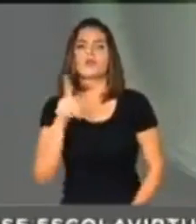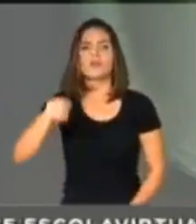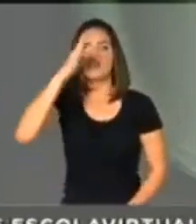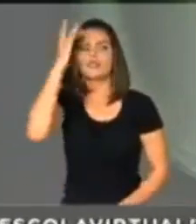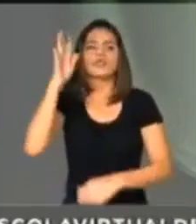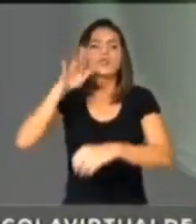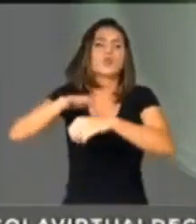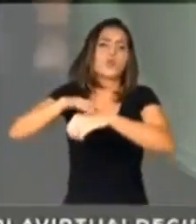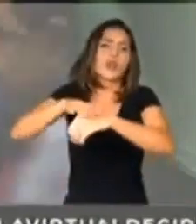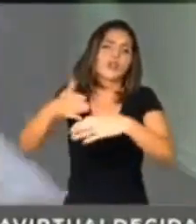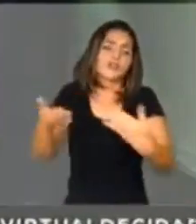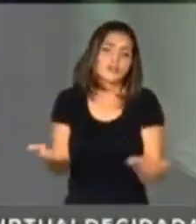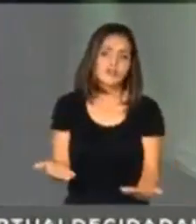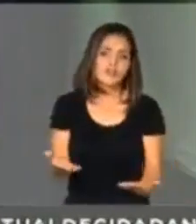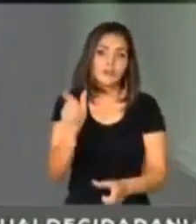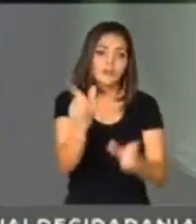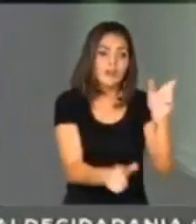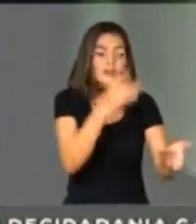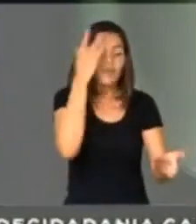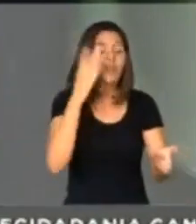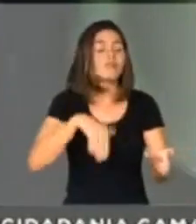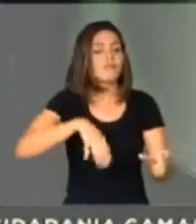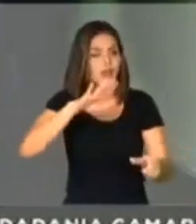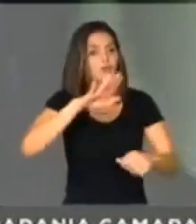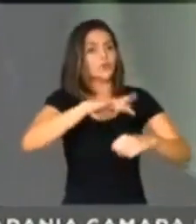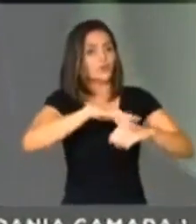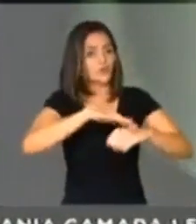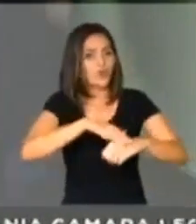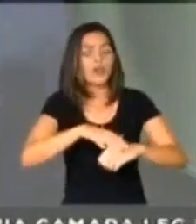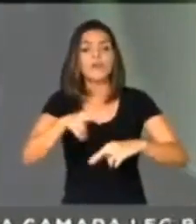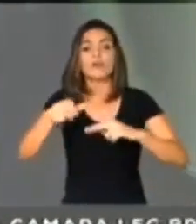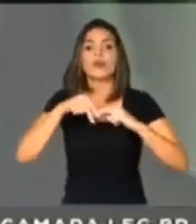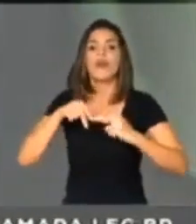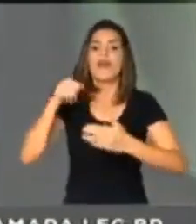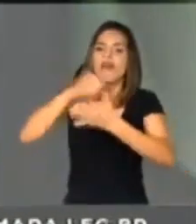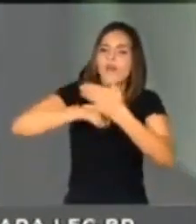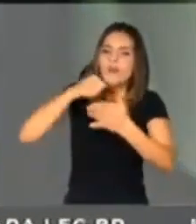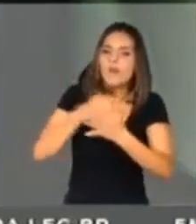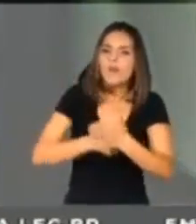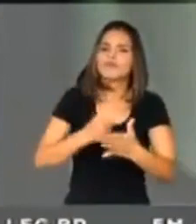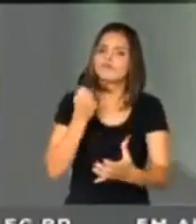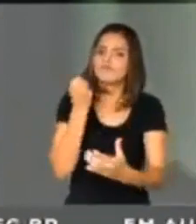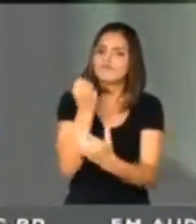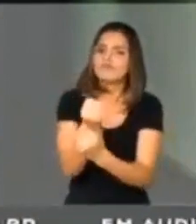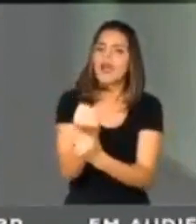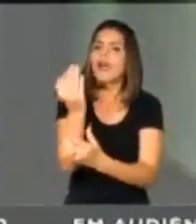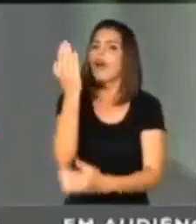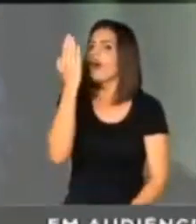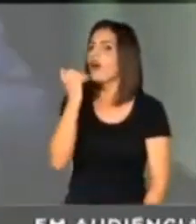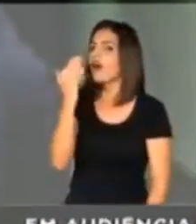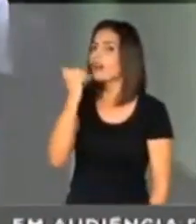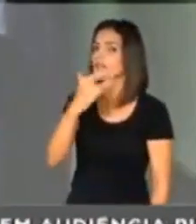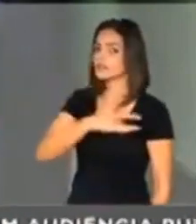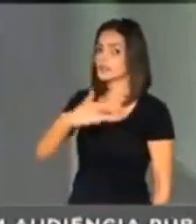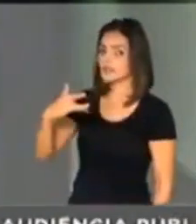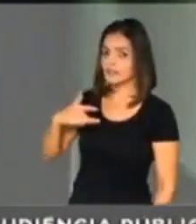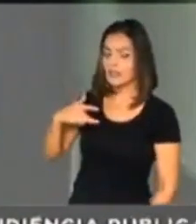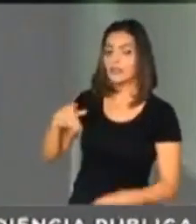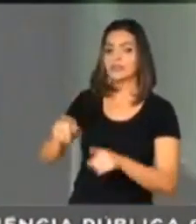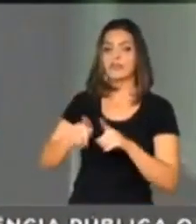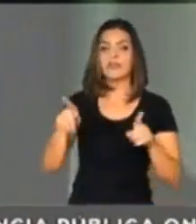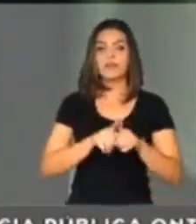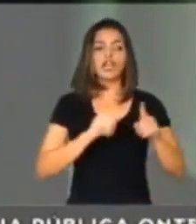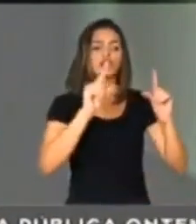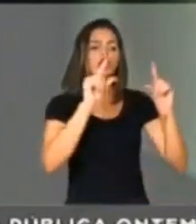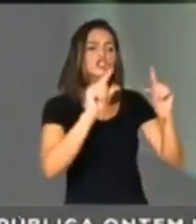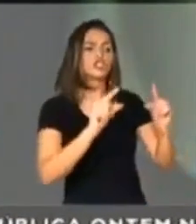nós temos que lutar pelo meio ambiente, por uma alimentação saudável, pelo fim ou pelo menos a